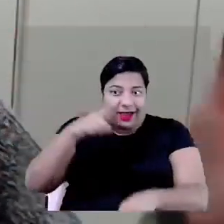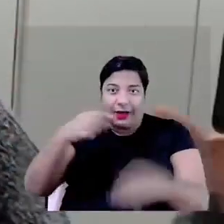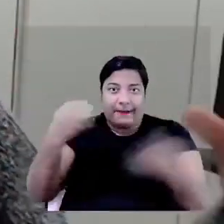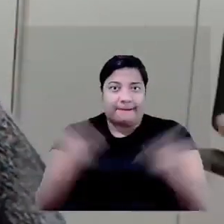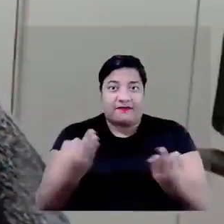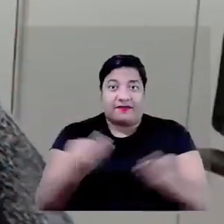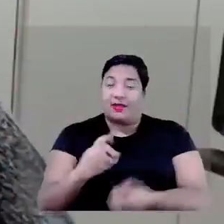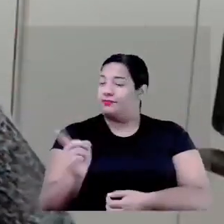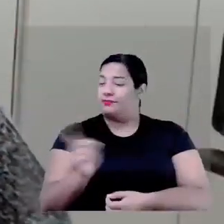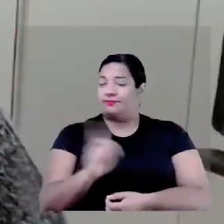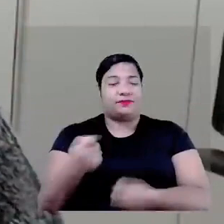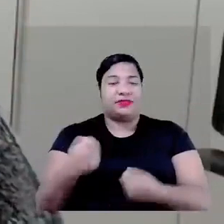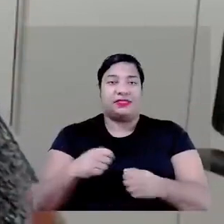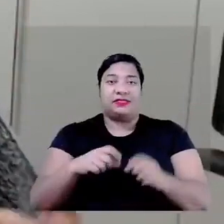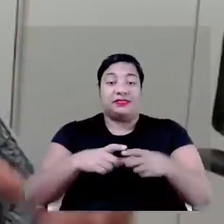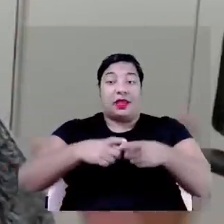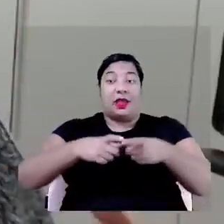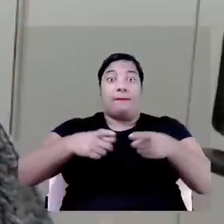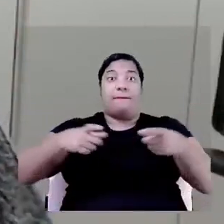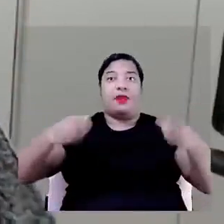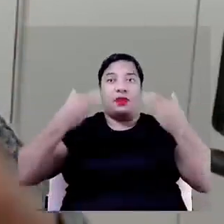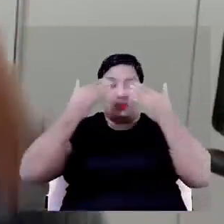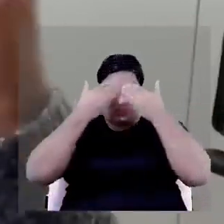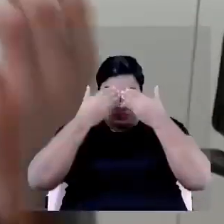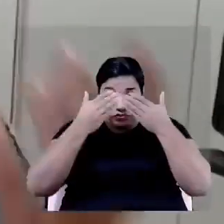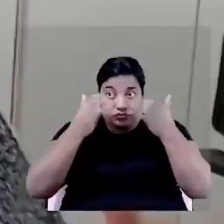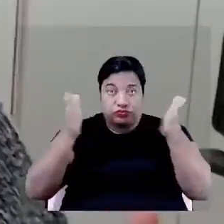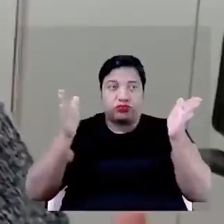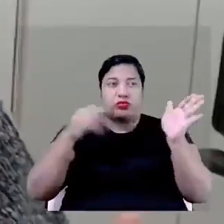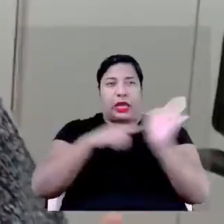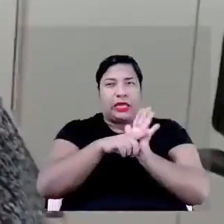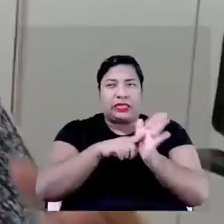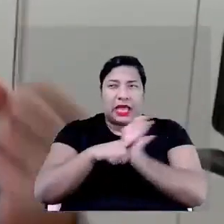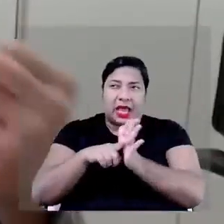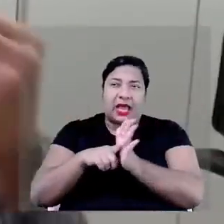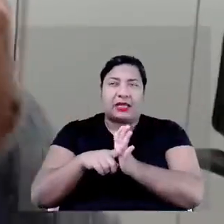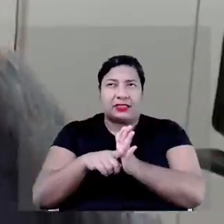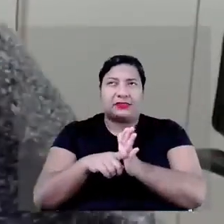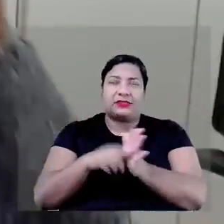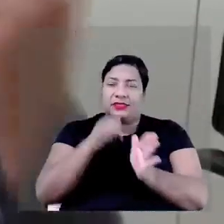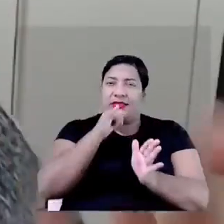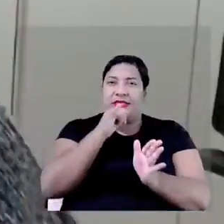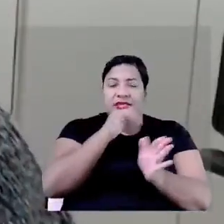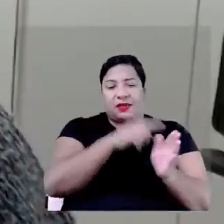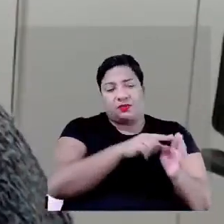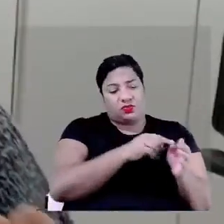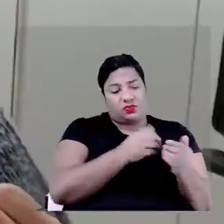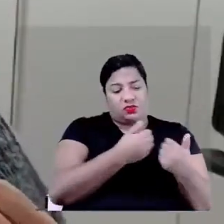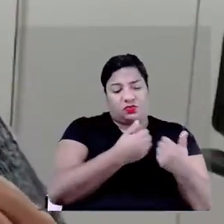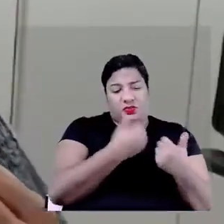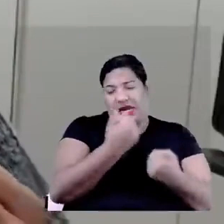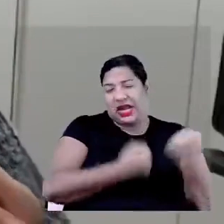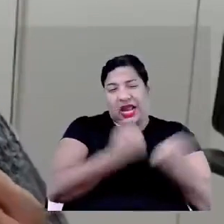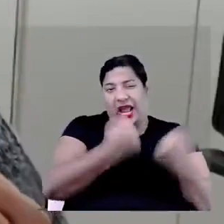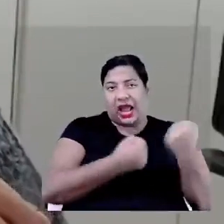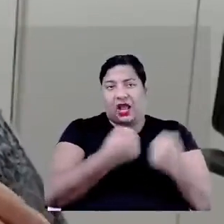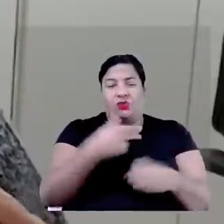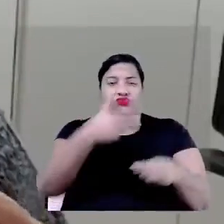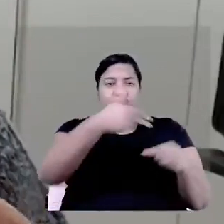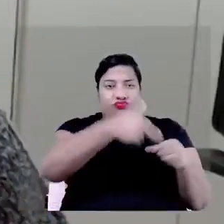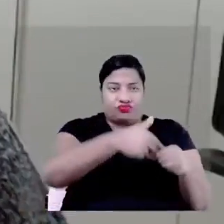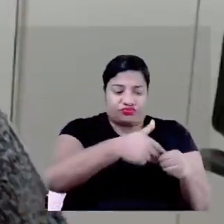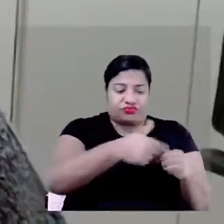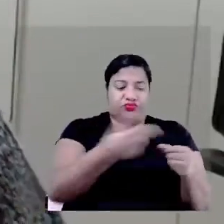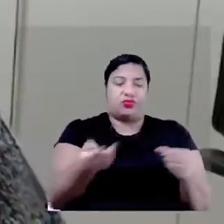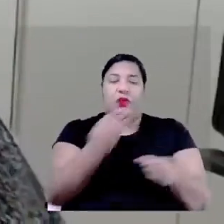uma análise um pouco mais ampla, considerando o ciclo de vida total, seja do veículo movido a diesel, seja de um veículo flex, seja